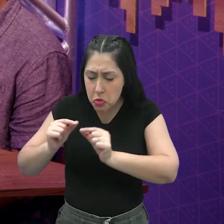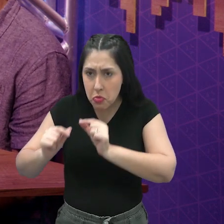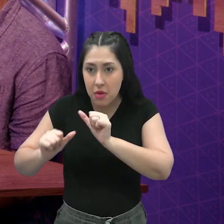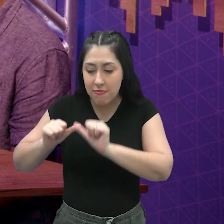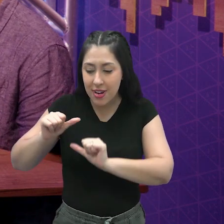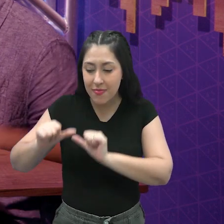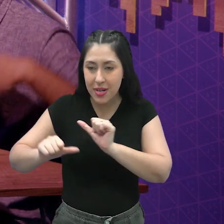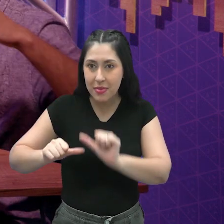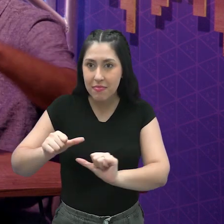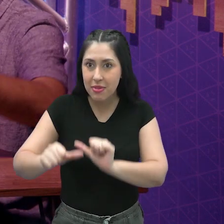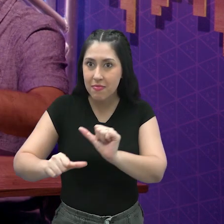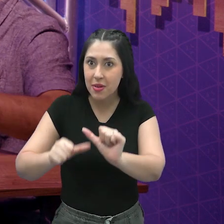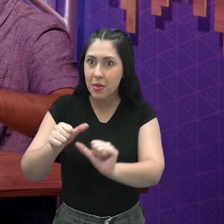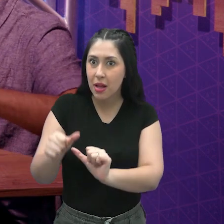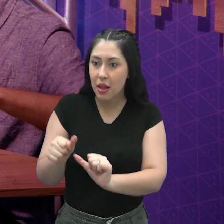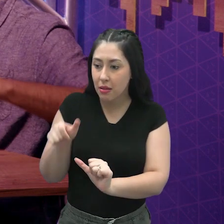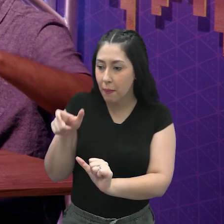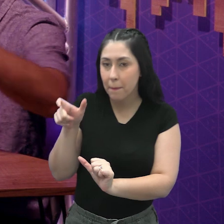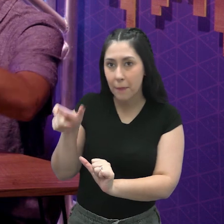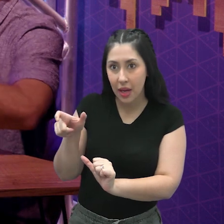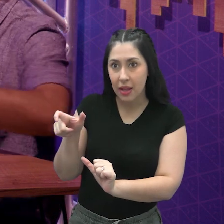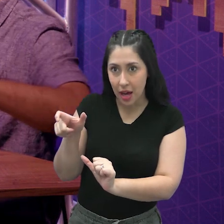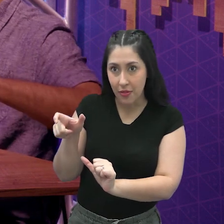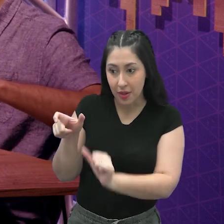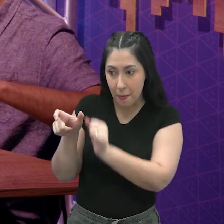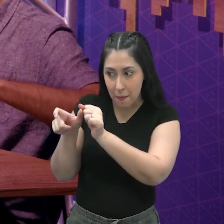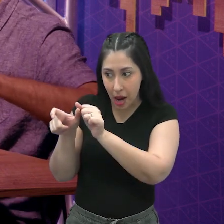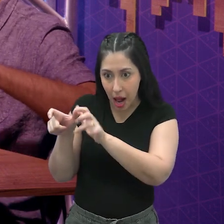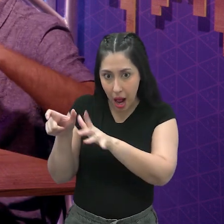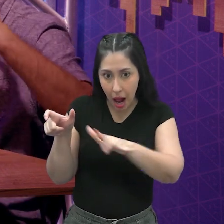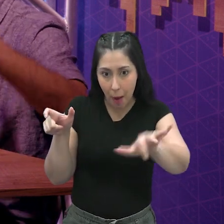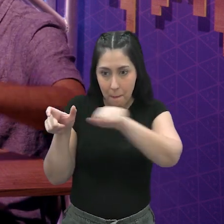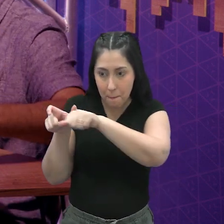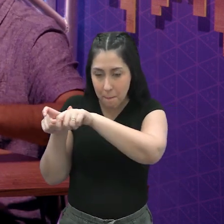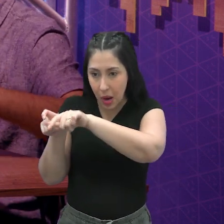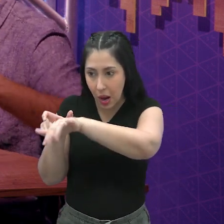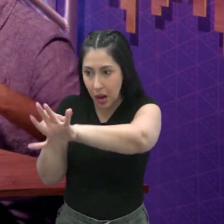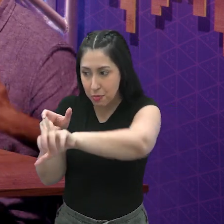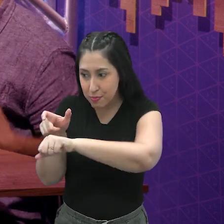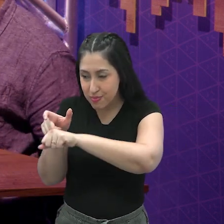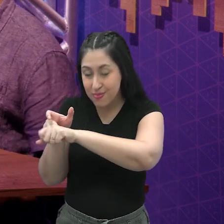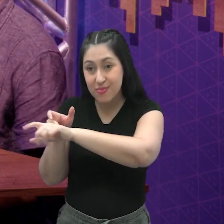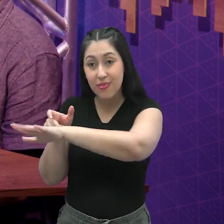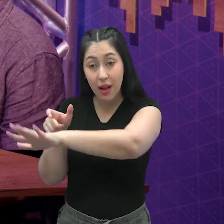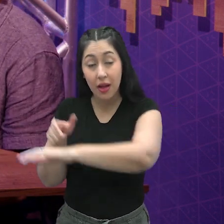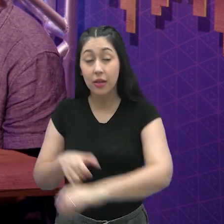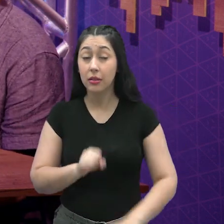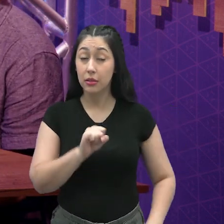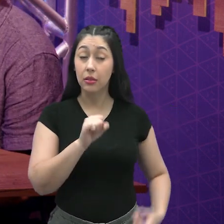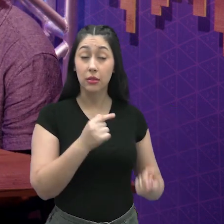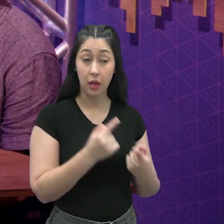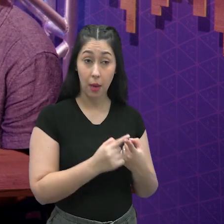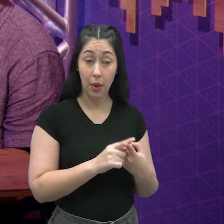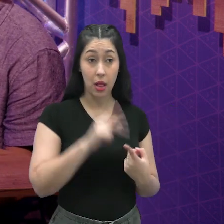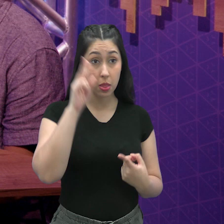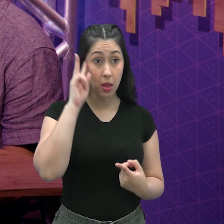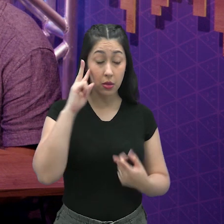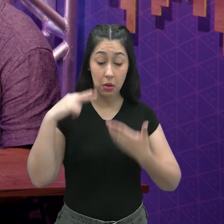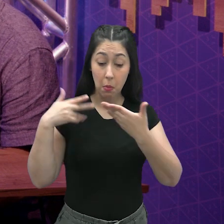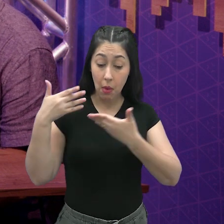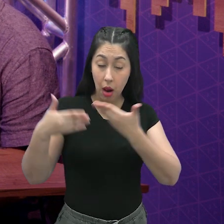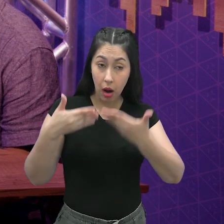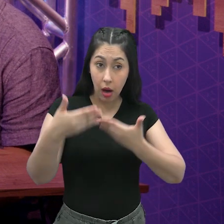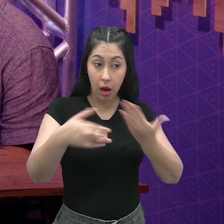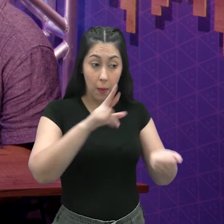palavra sertanejo ela foi dominando outros significados ao longo da história. Isso porque ao longo da história alguns ritmos